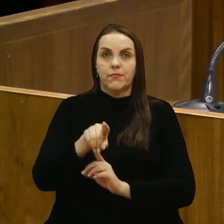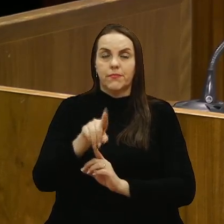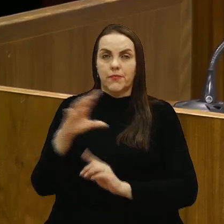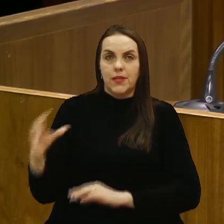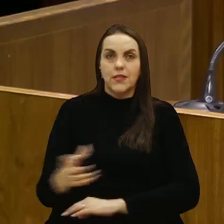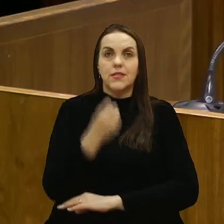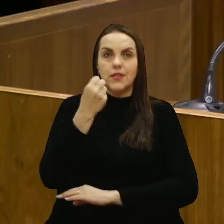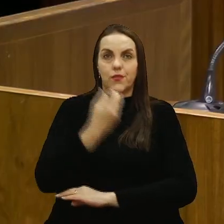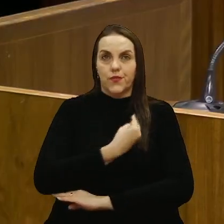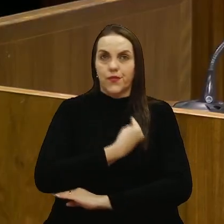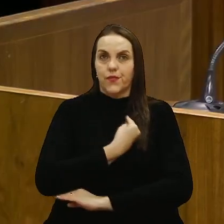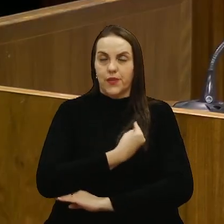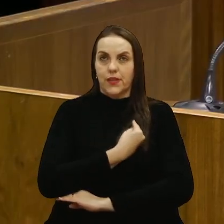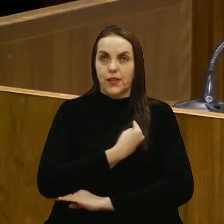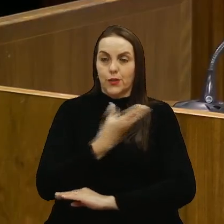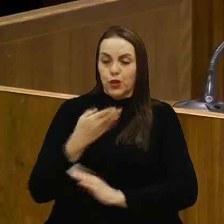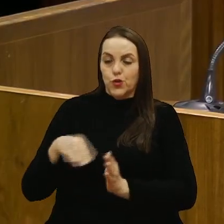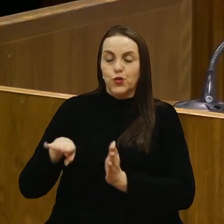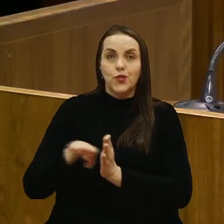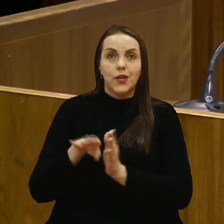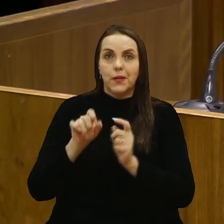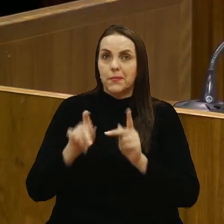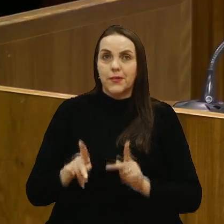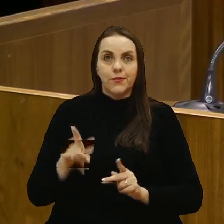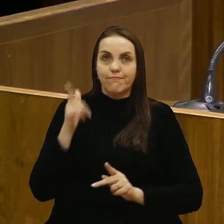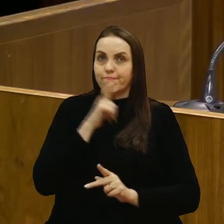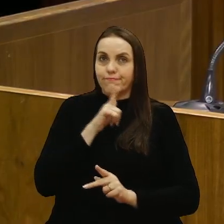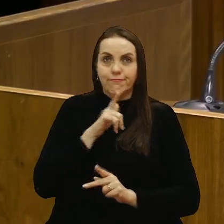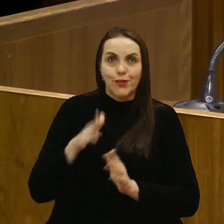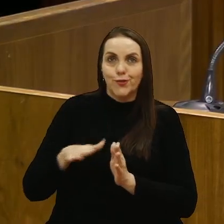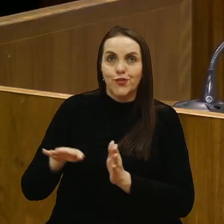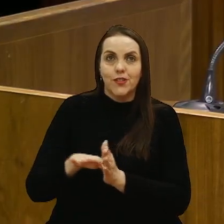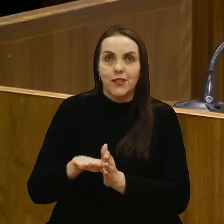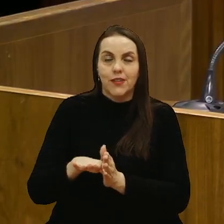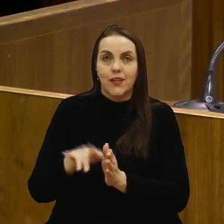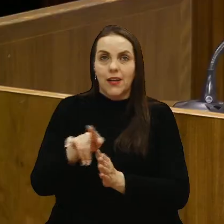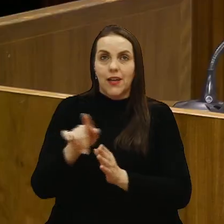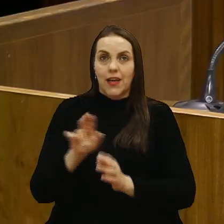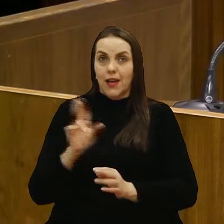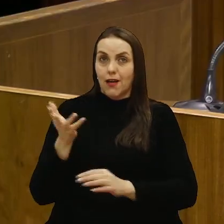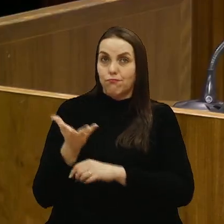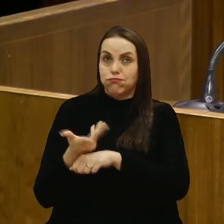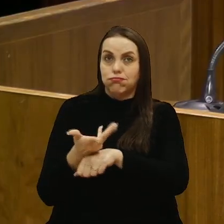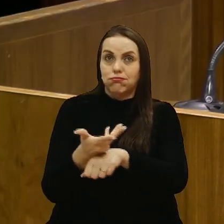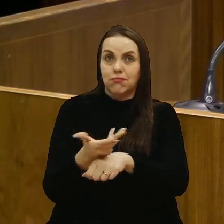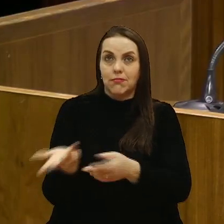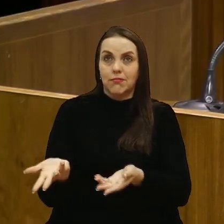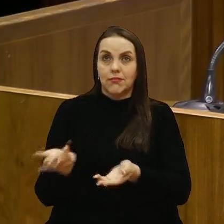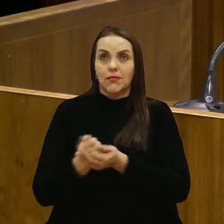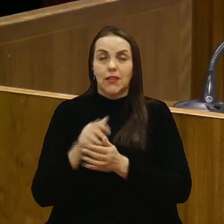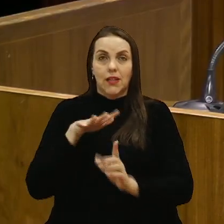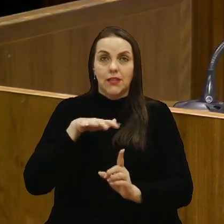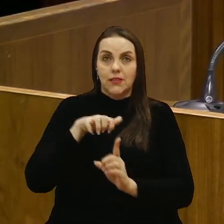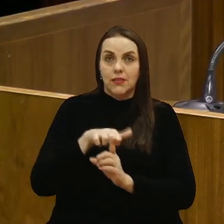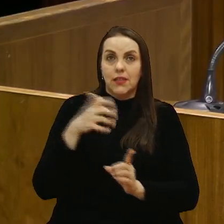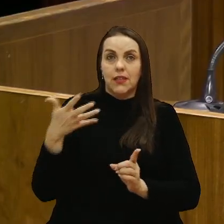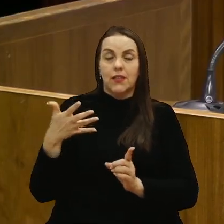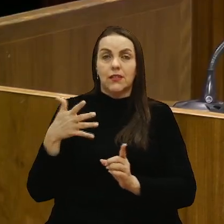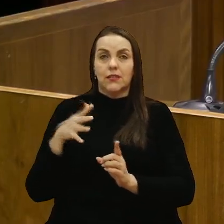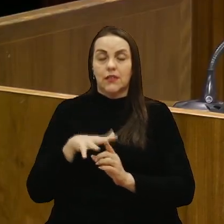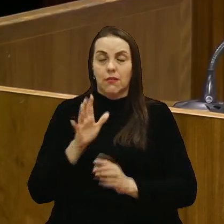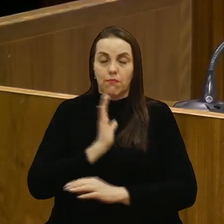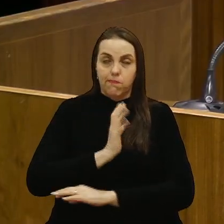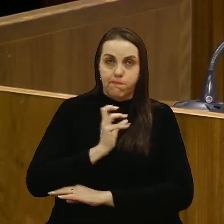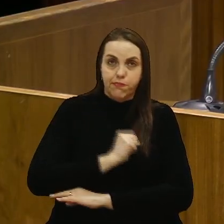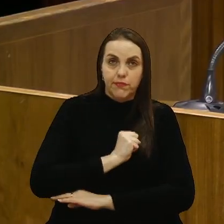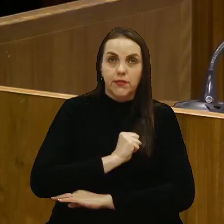vidas, porque ele chega quando ninguém mais pode chegar. É ele que responde com agilidade em acidentes, paradas cardíacas,